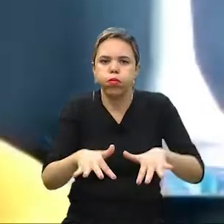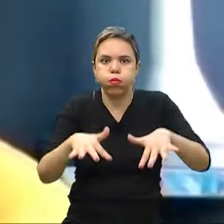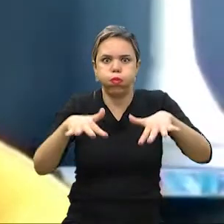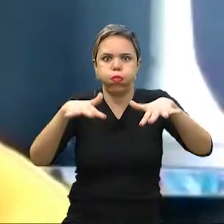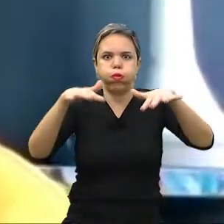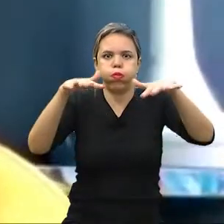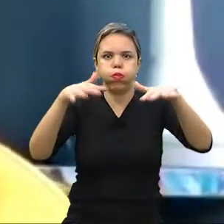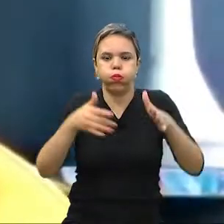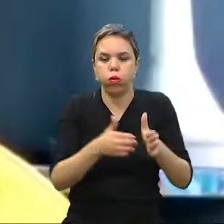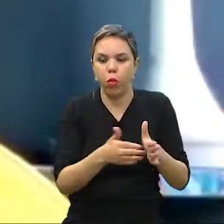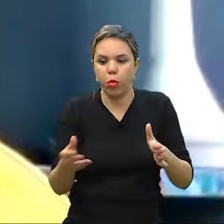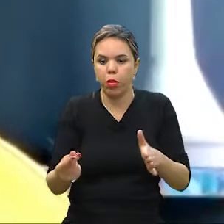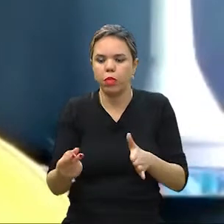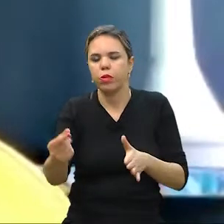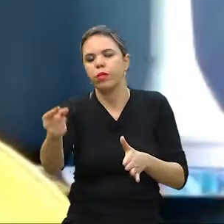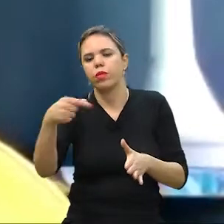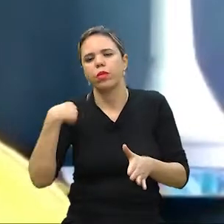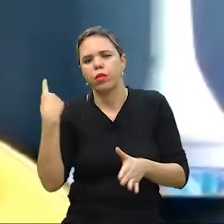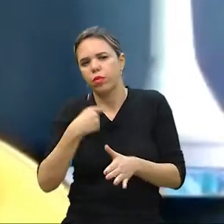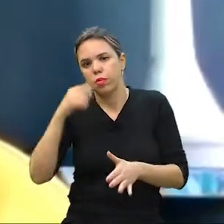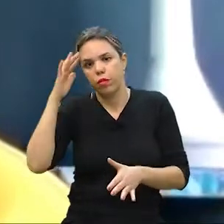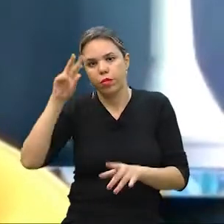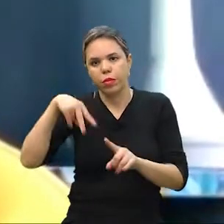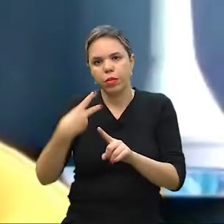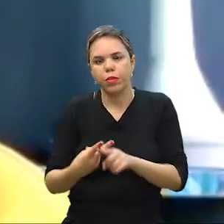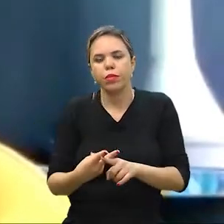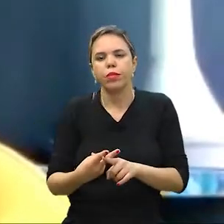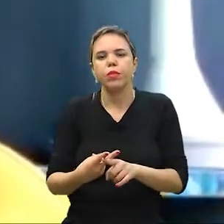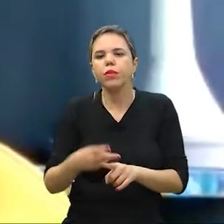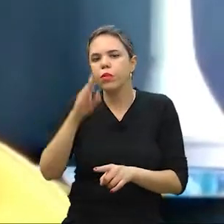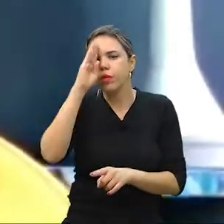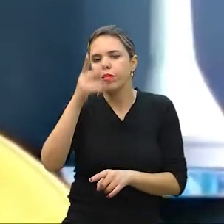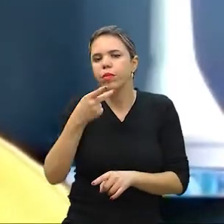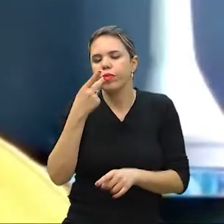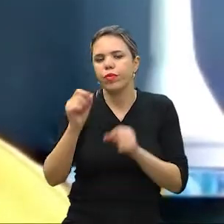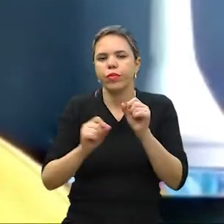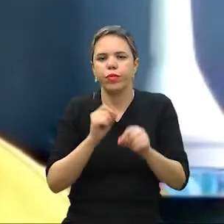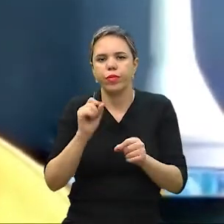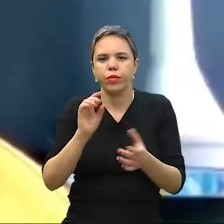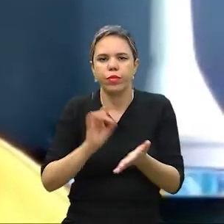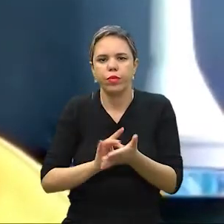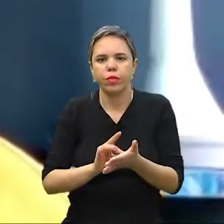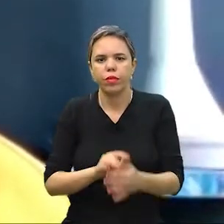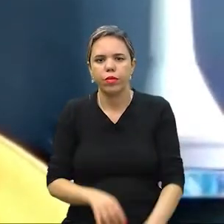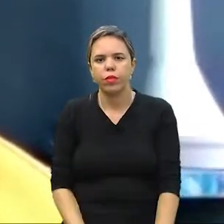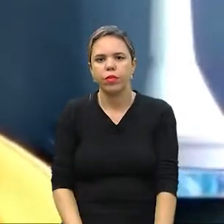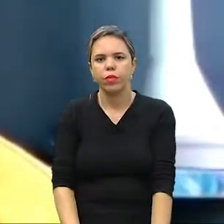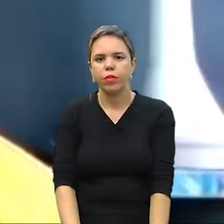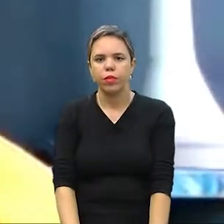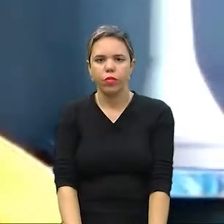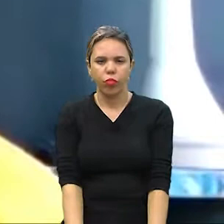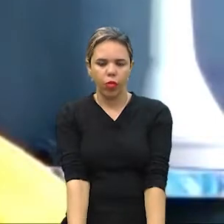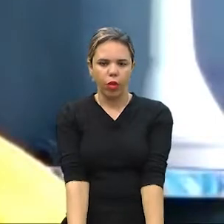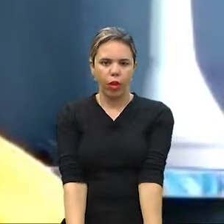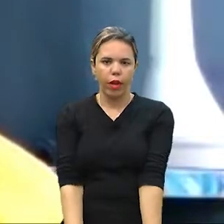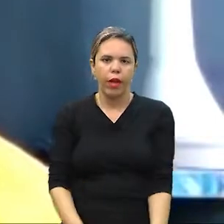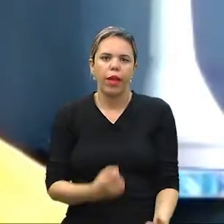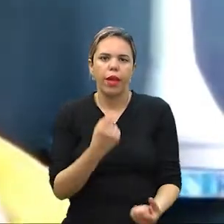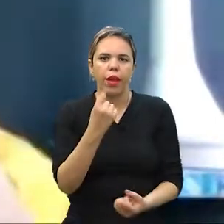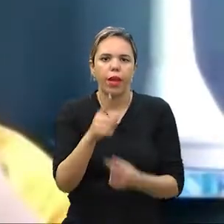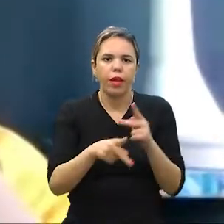do que a gente imaginava. E também destacaria o fato de que